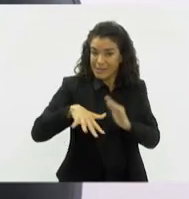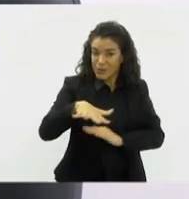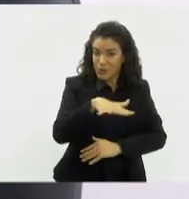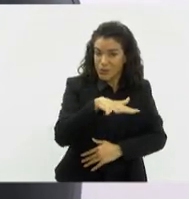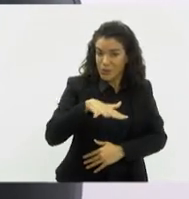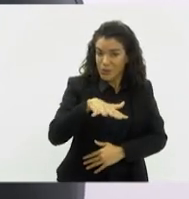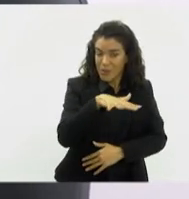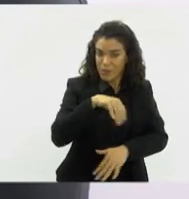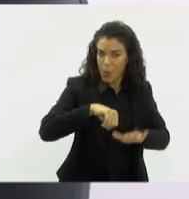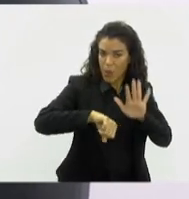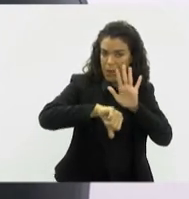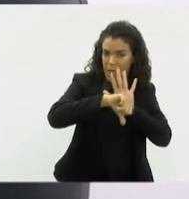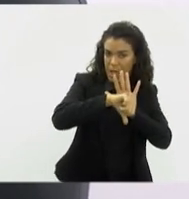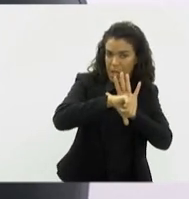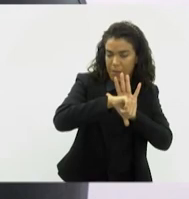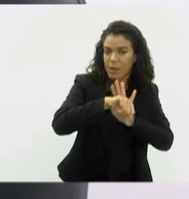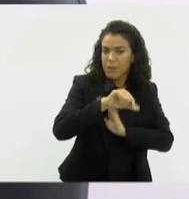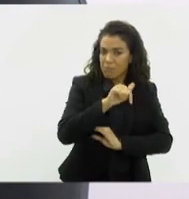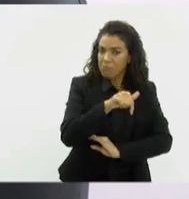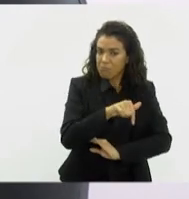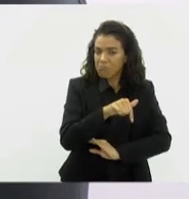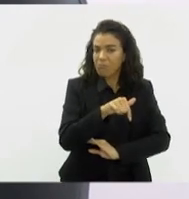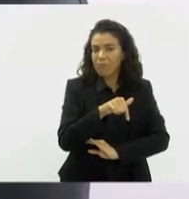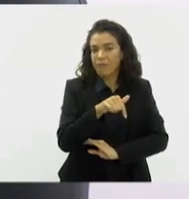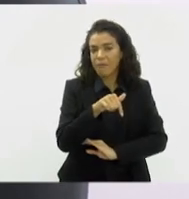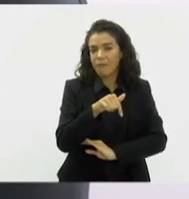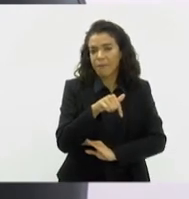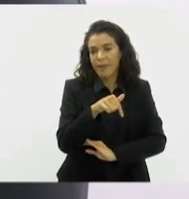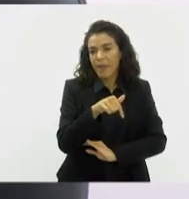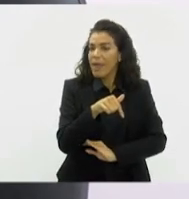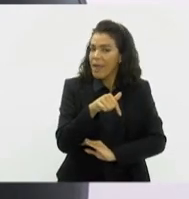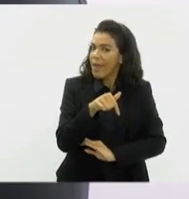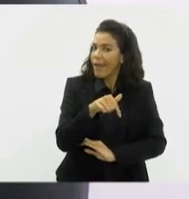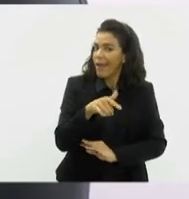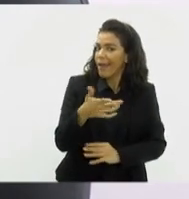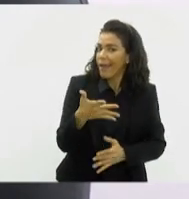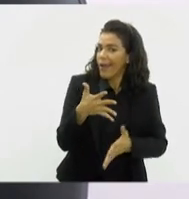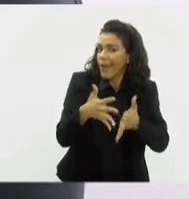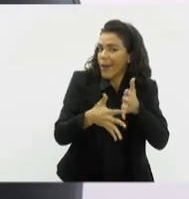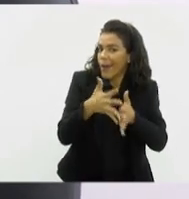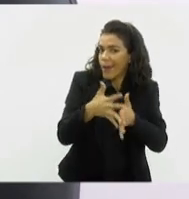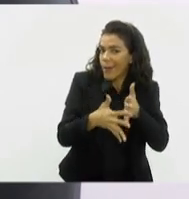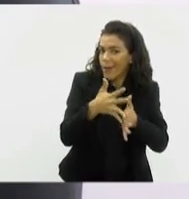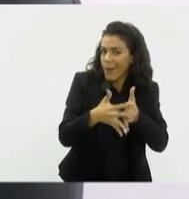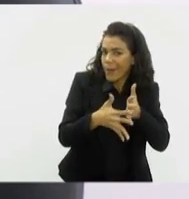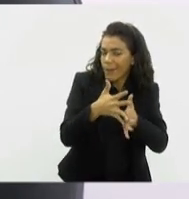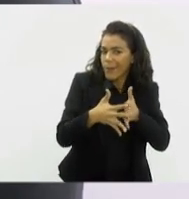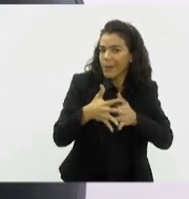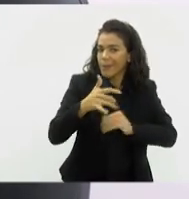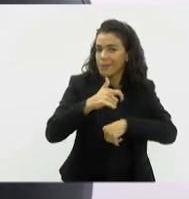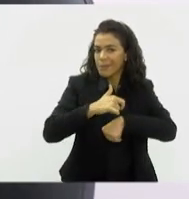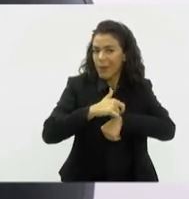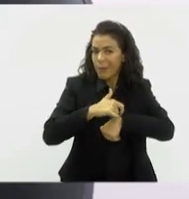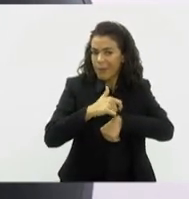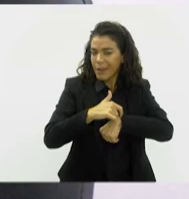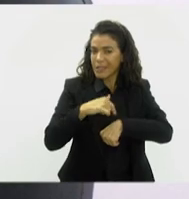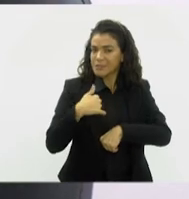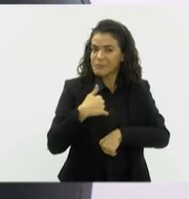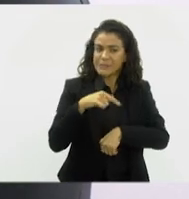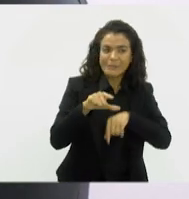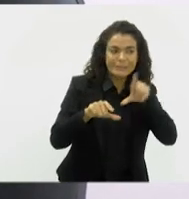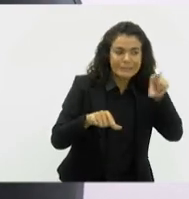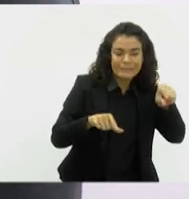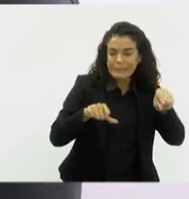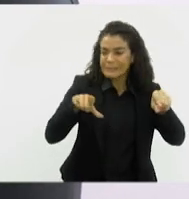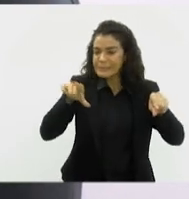si, sendo verdade, sendo ela é um complicador no momento em que a gente precisa fazer uma escolha, de fato,